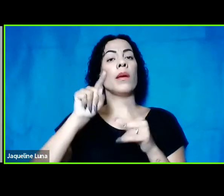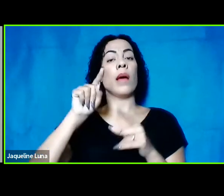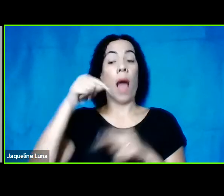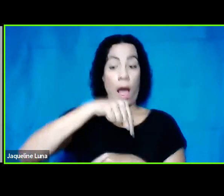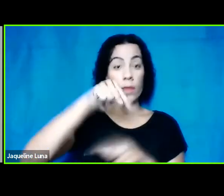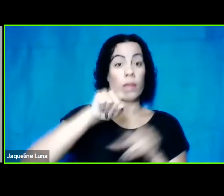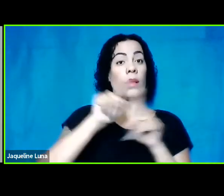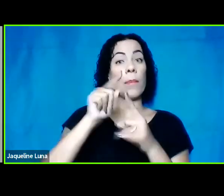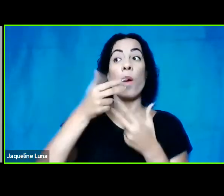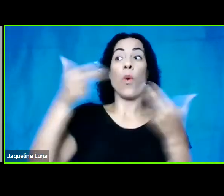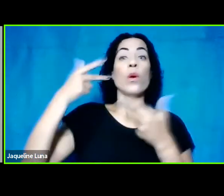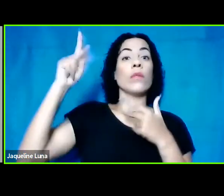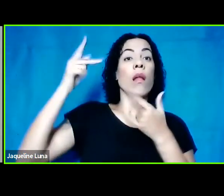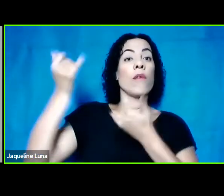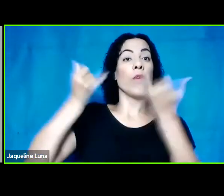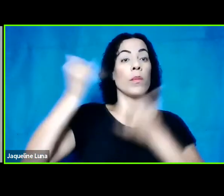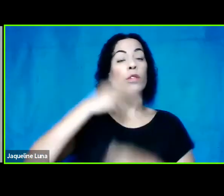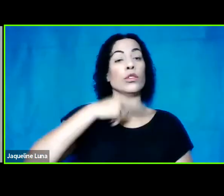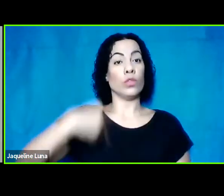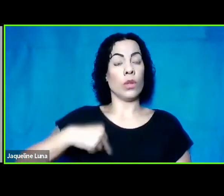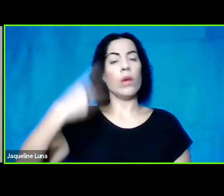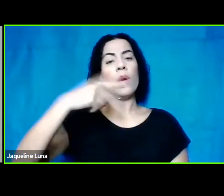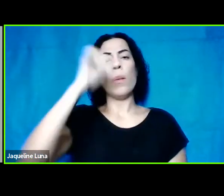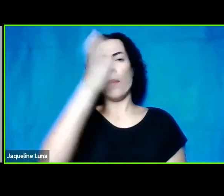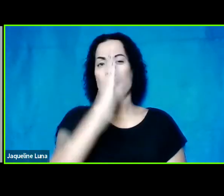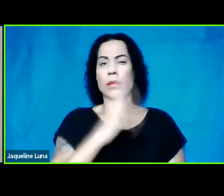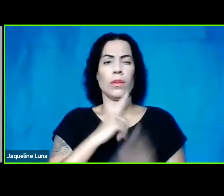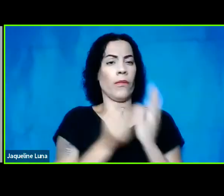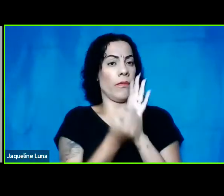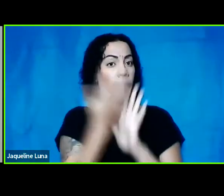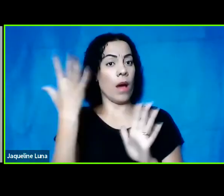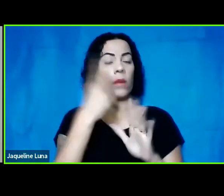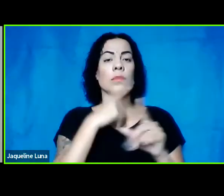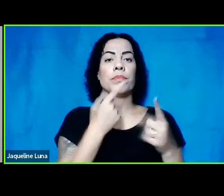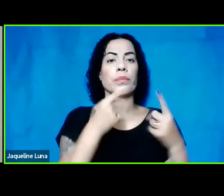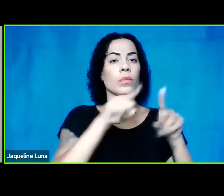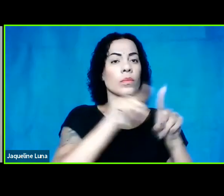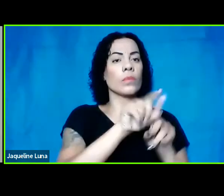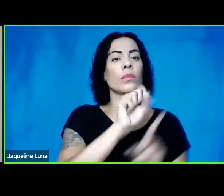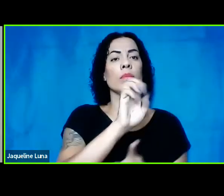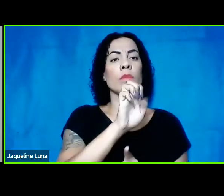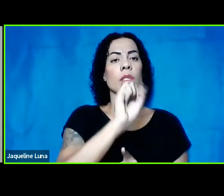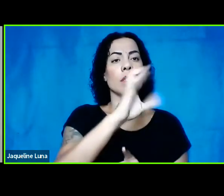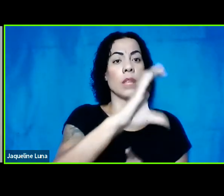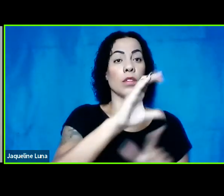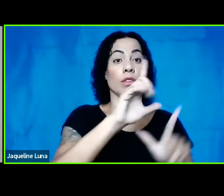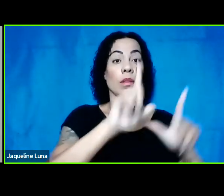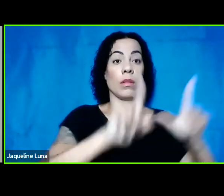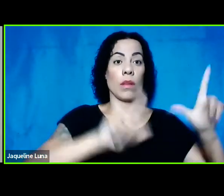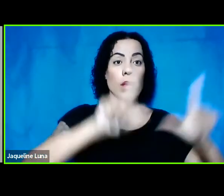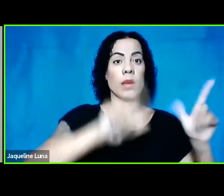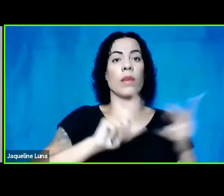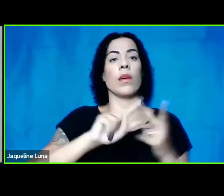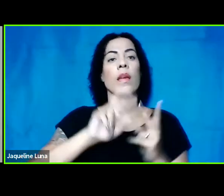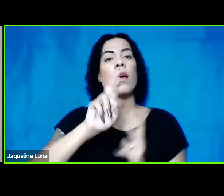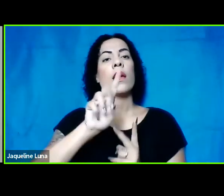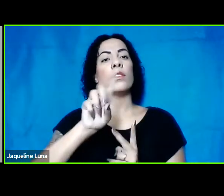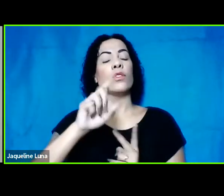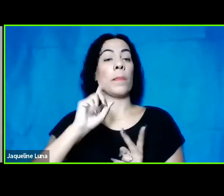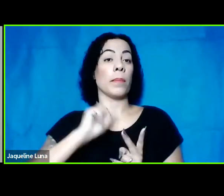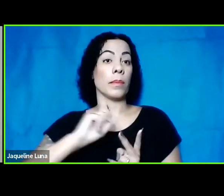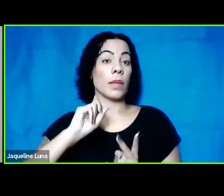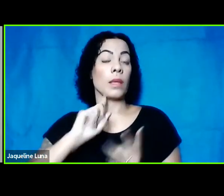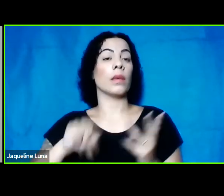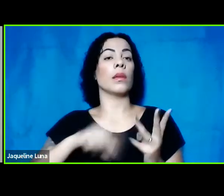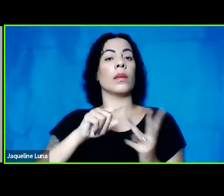No Brasil são também inúmeras, né? A gente tem parcerias com o Sesc TV, a Rede Minas, a